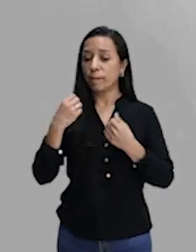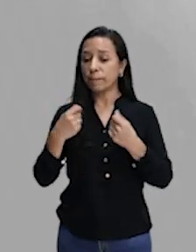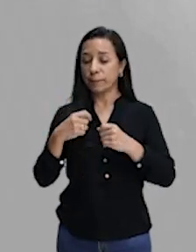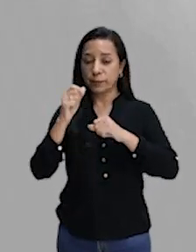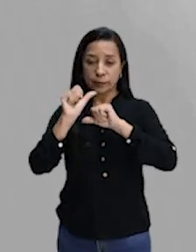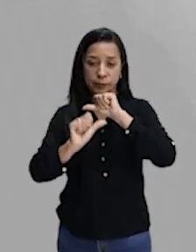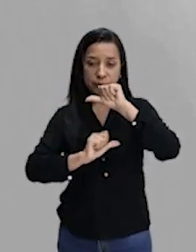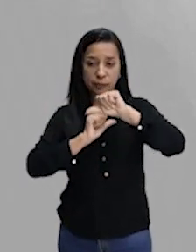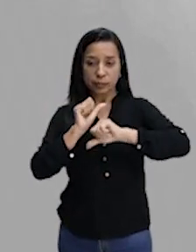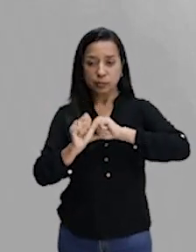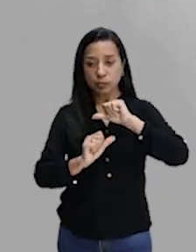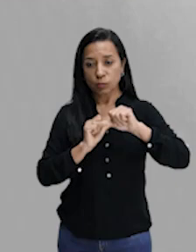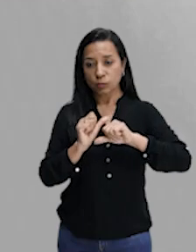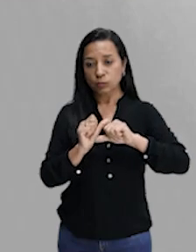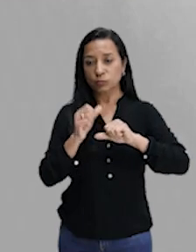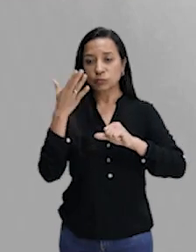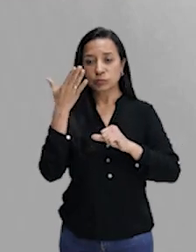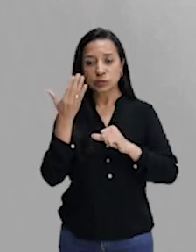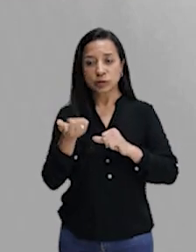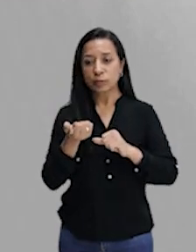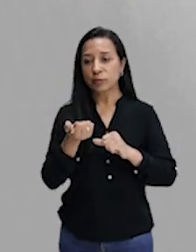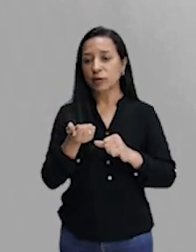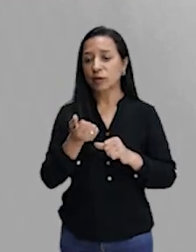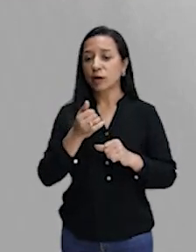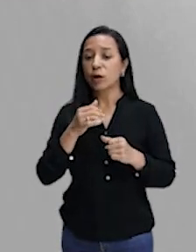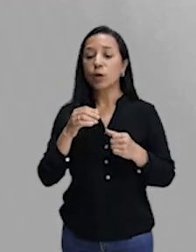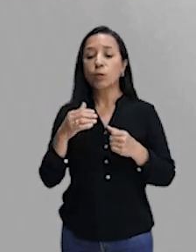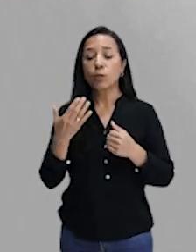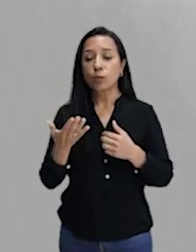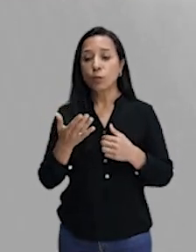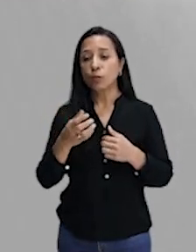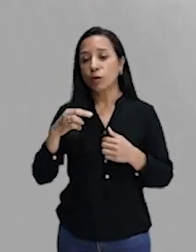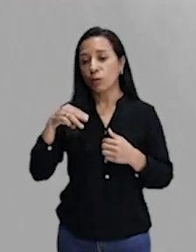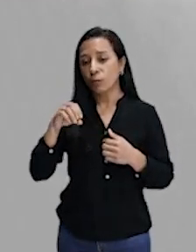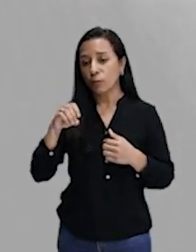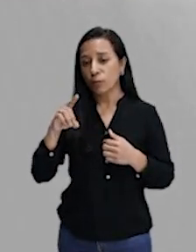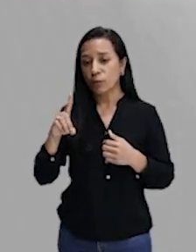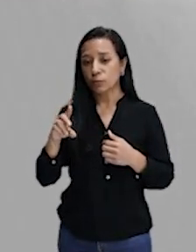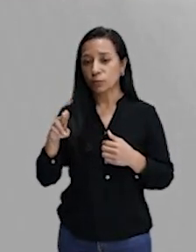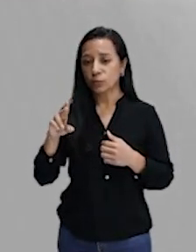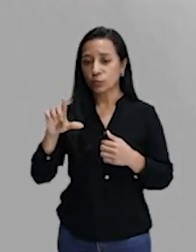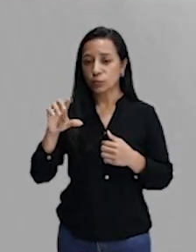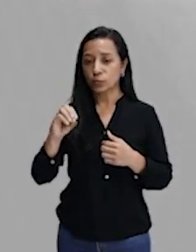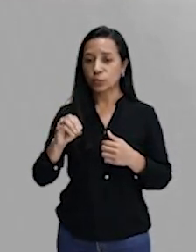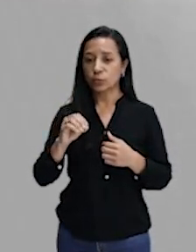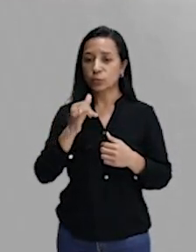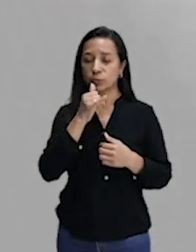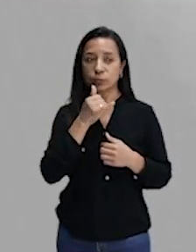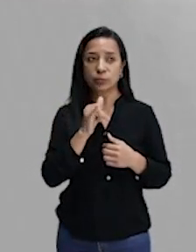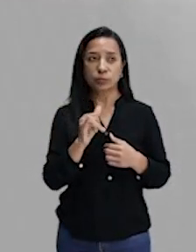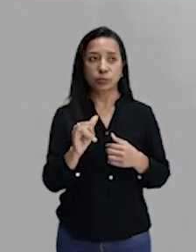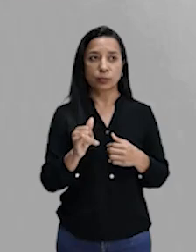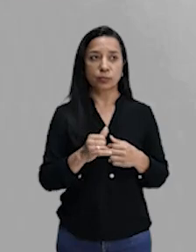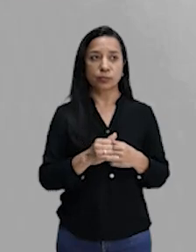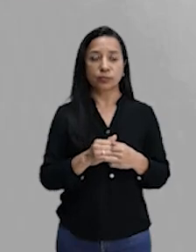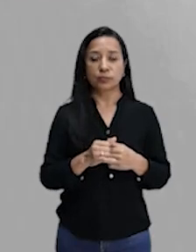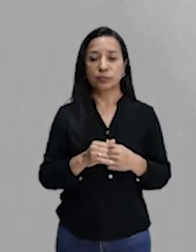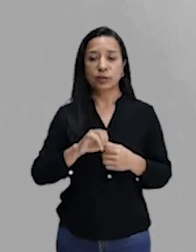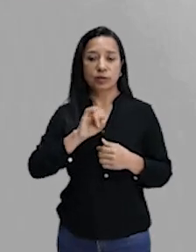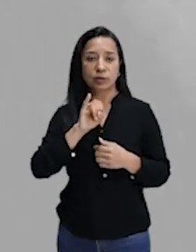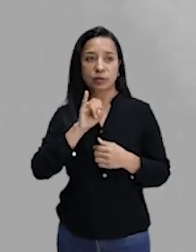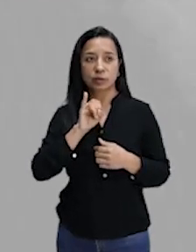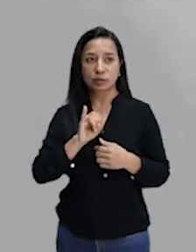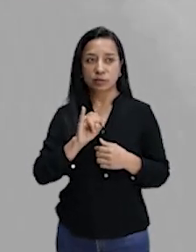qual é o módulo da carga elétrica né então nós sabemos que corrente elétrica é carga sobre